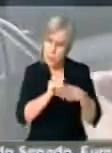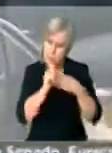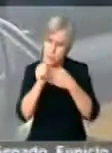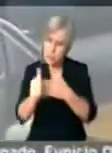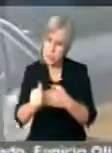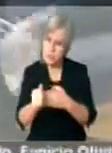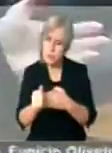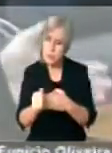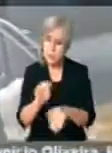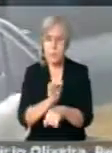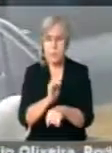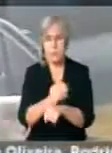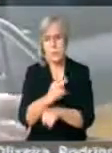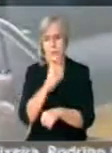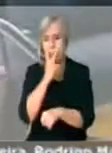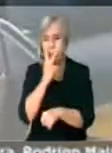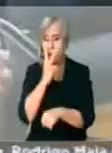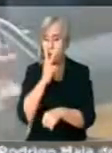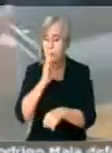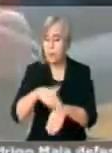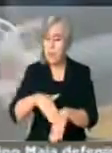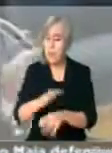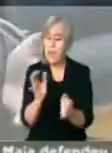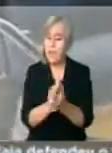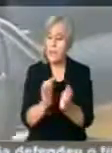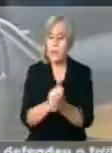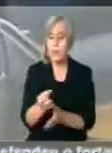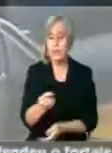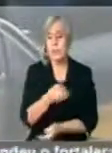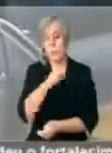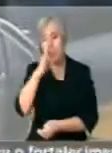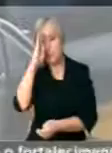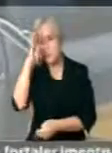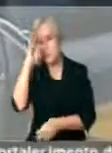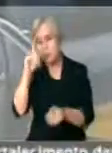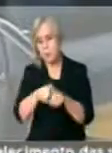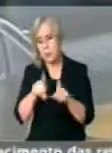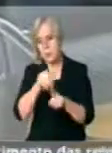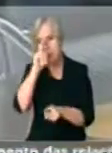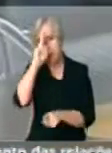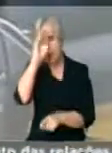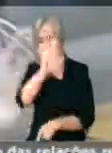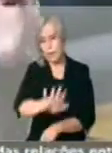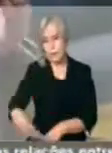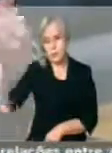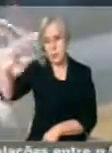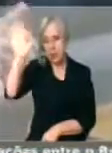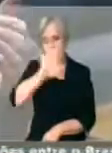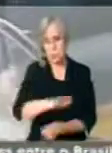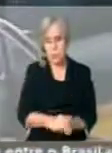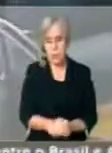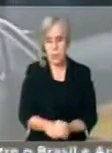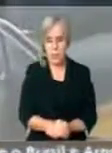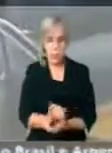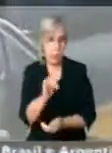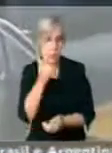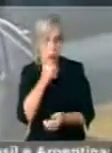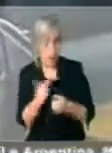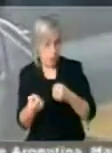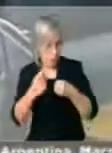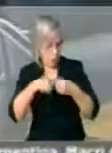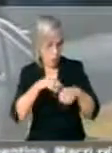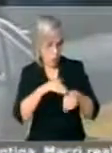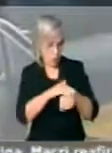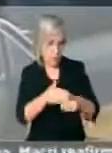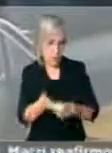contingente maior de militares e da Força de Segurança Nacional, enquanto não se estabelece o diálogo.